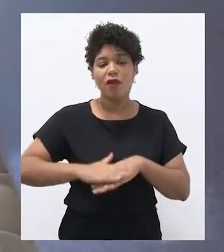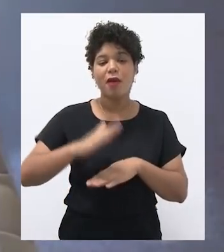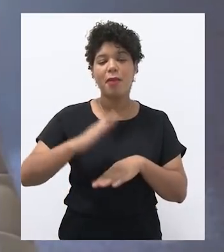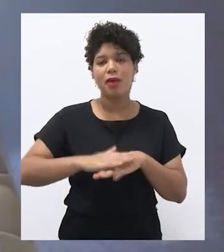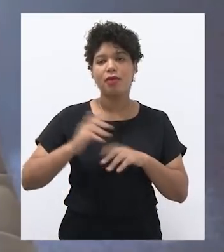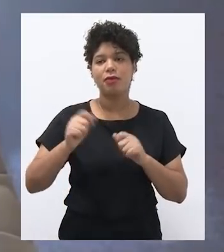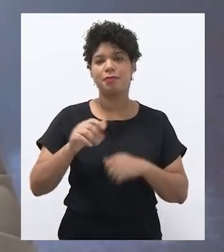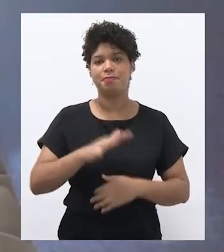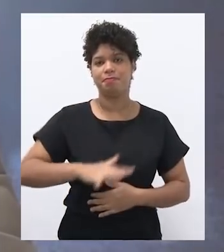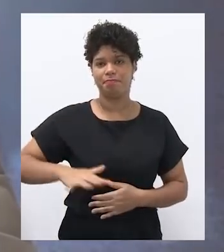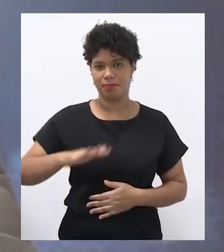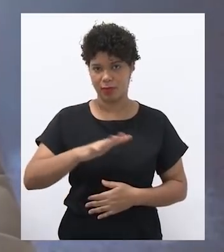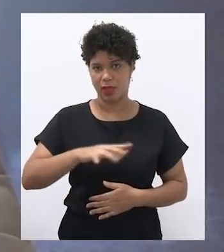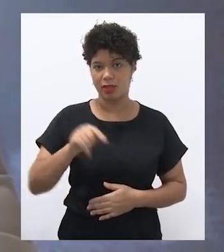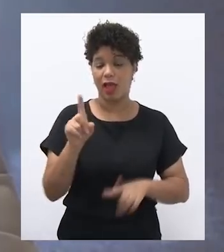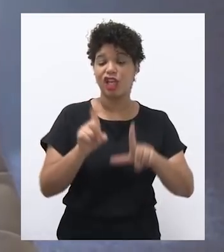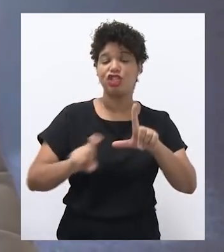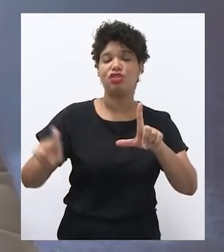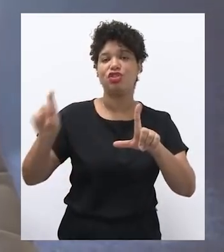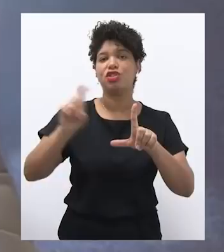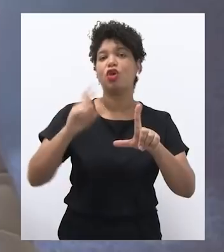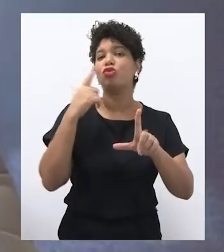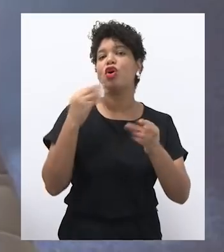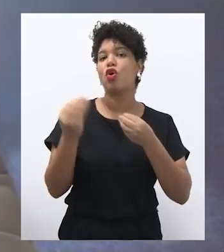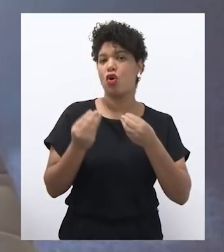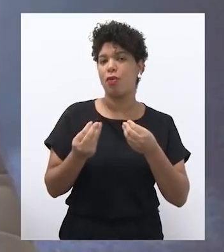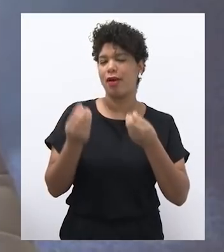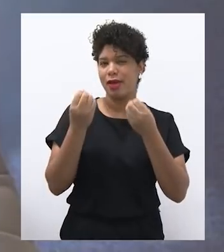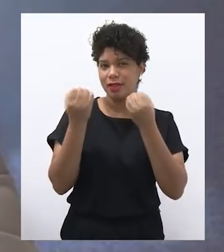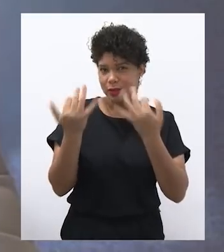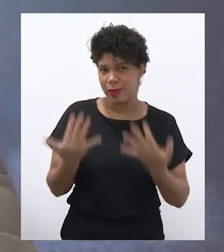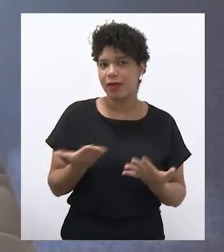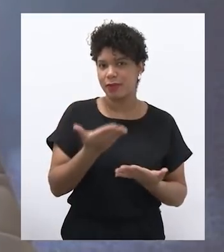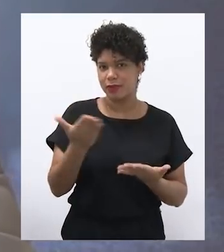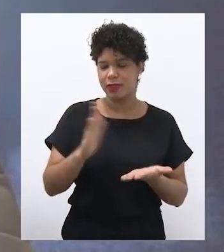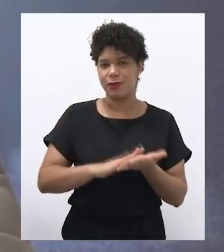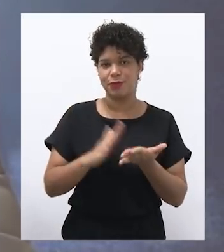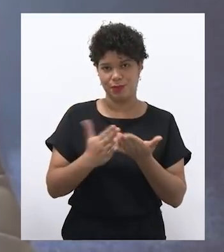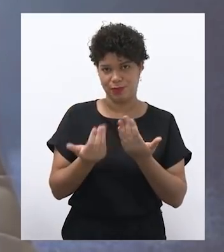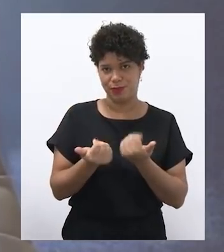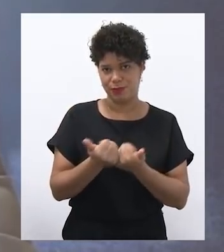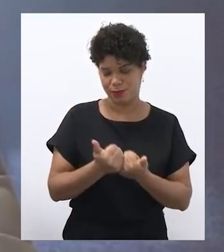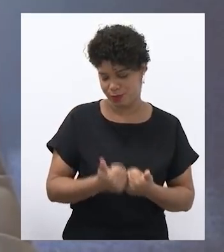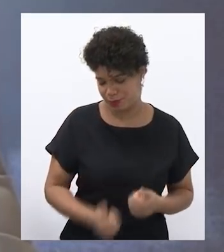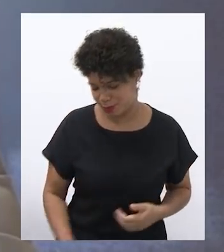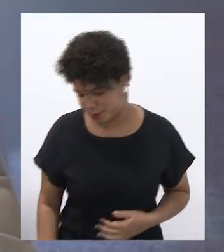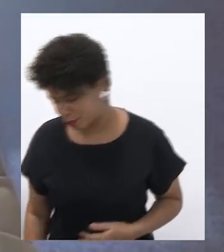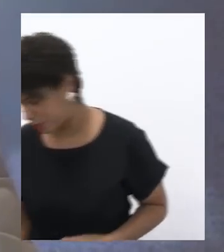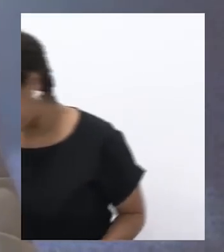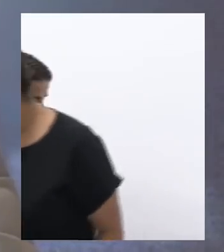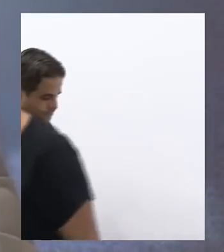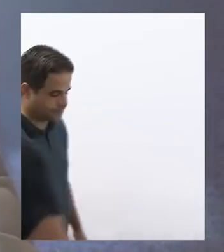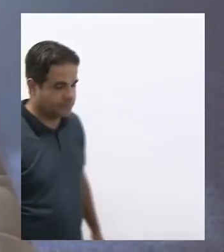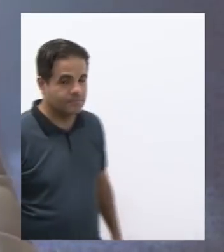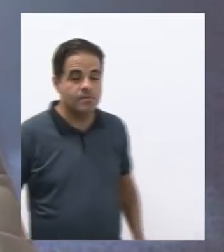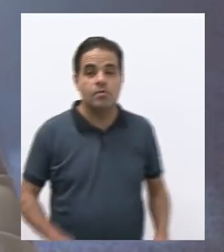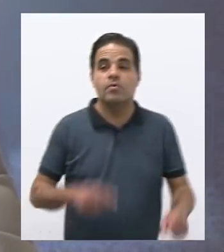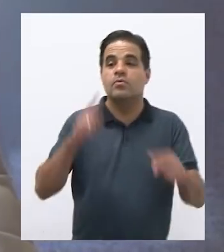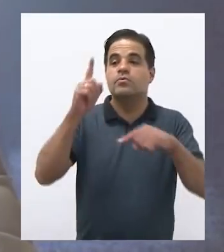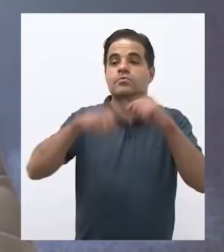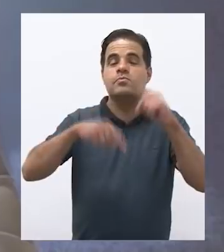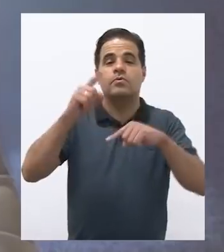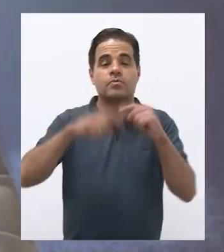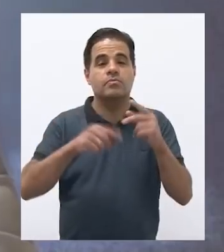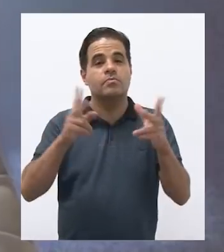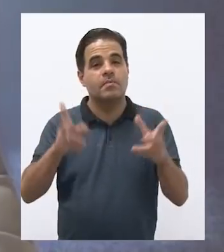em ambientes digitais. Vamos pegar como referência os produtos mais consumidos por eles? Vai lá no YouTube